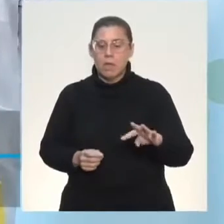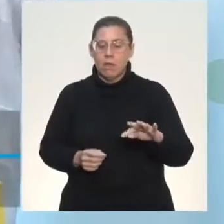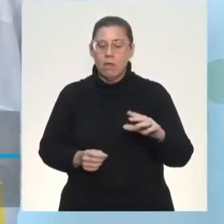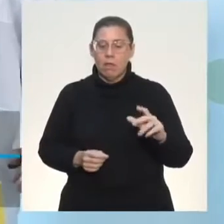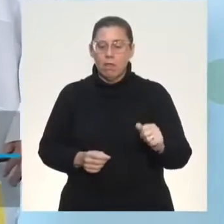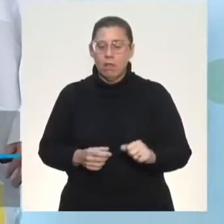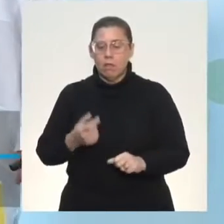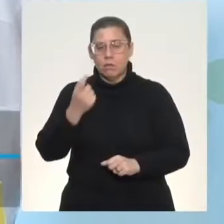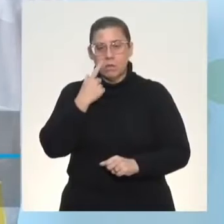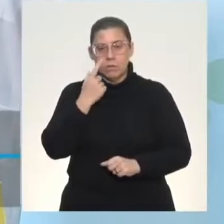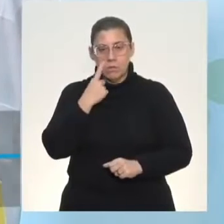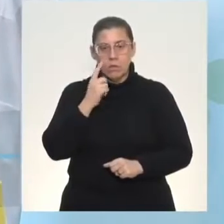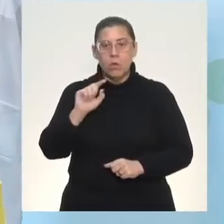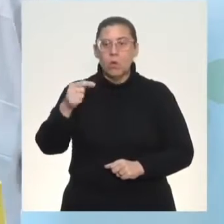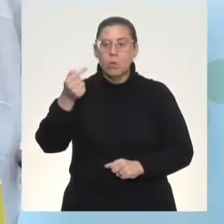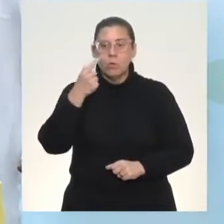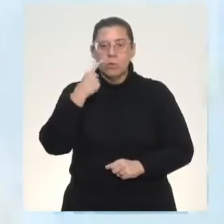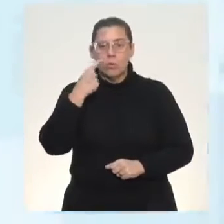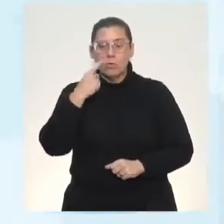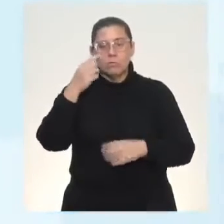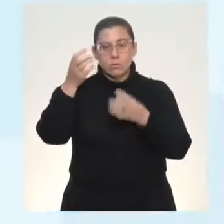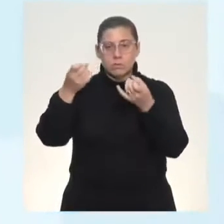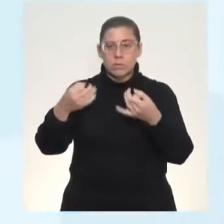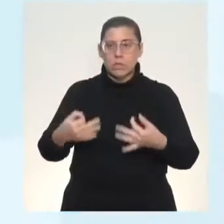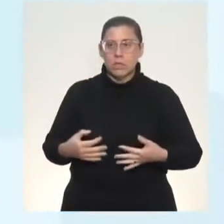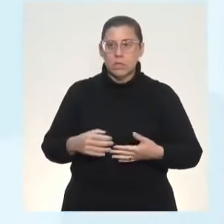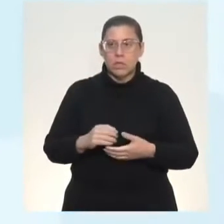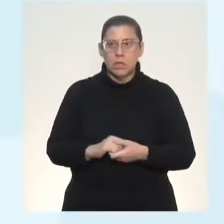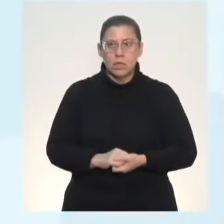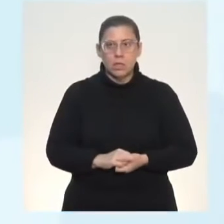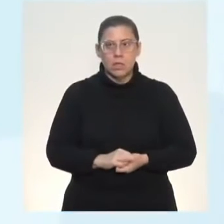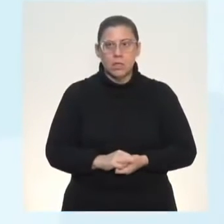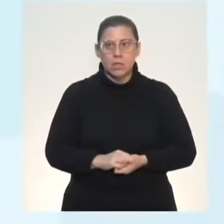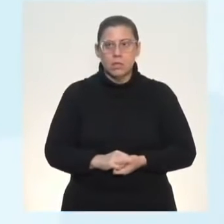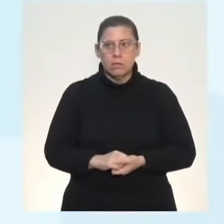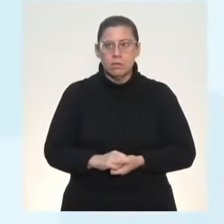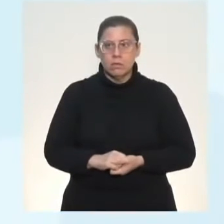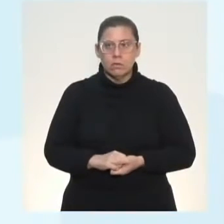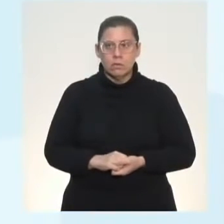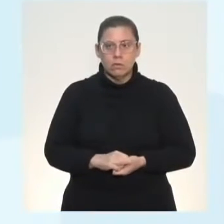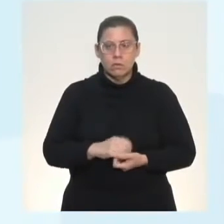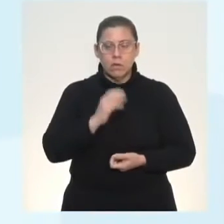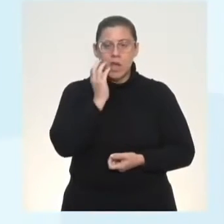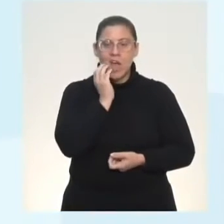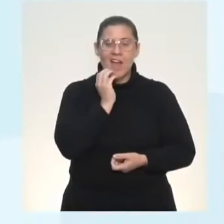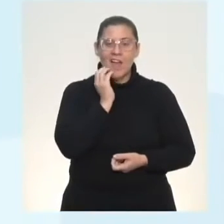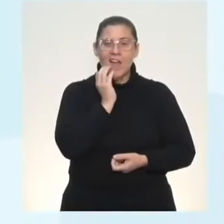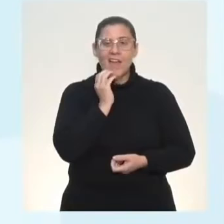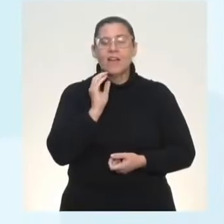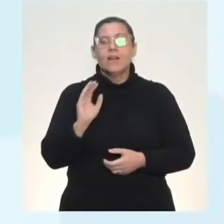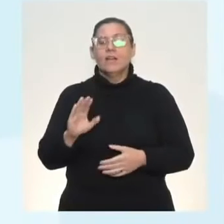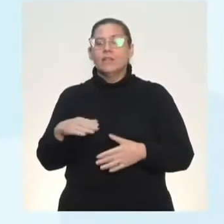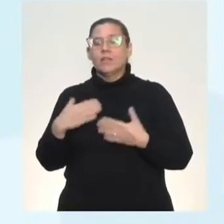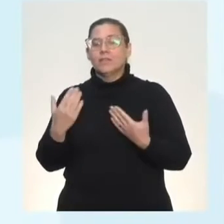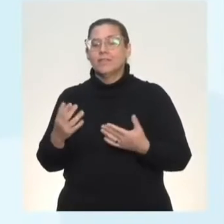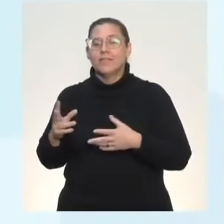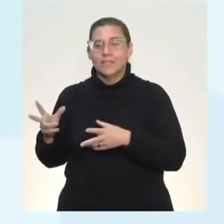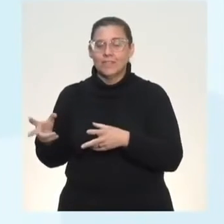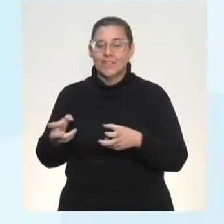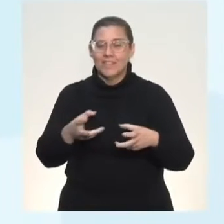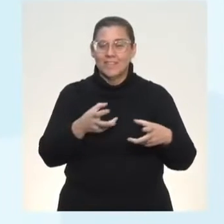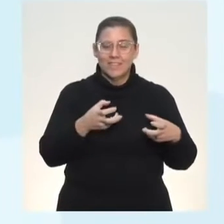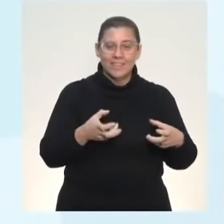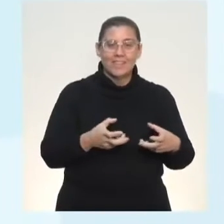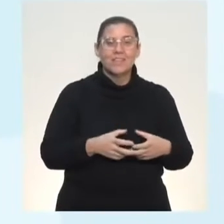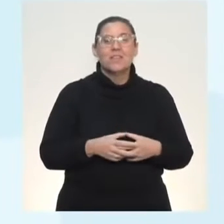Então, ó, dá uma olhadinha aí que a gente vai começar a explicar isso como aconteceu lá no trabalho do Mendel. Tá? Então, o que ele percebeu? Que